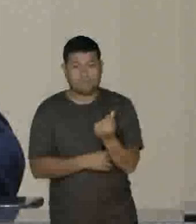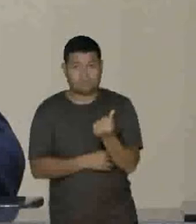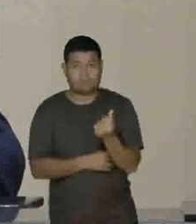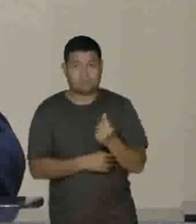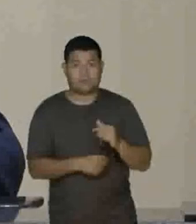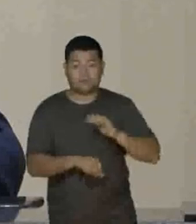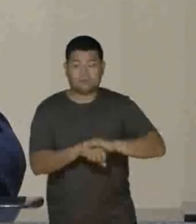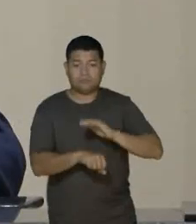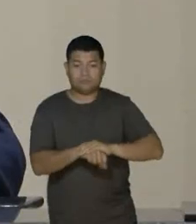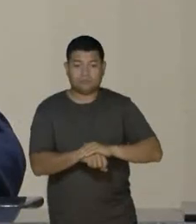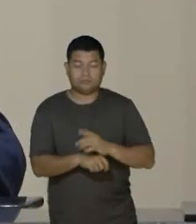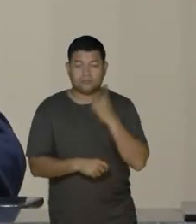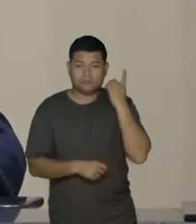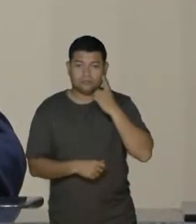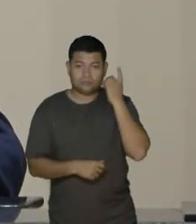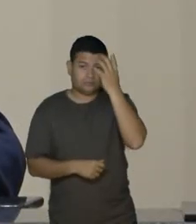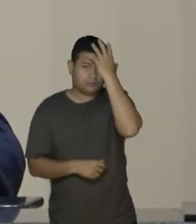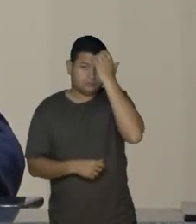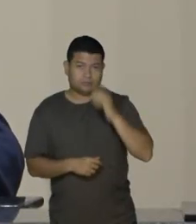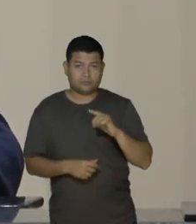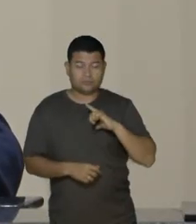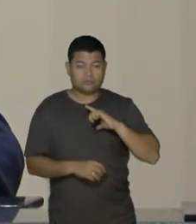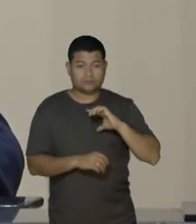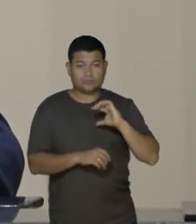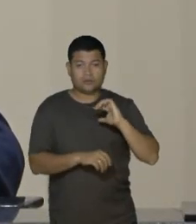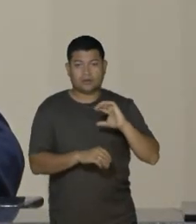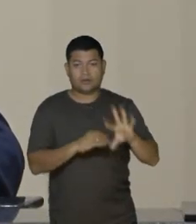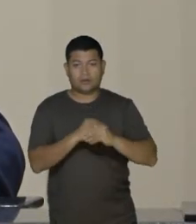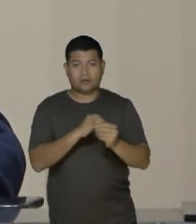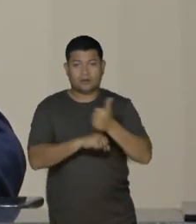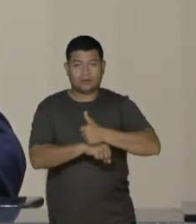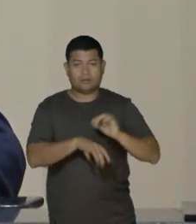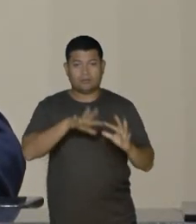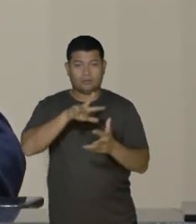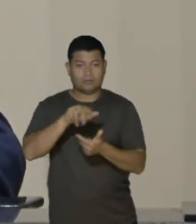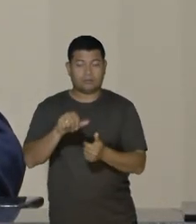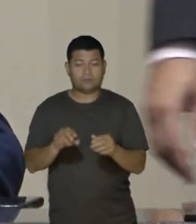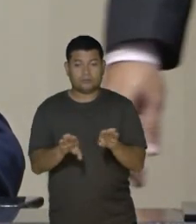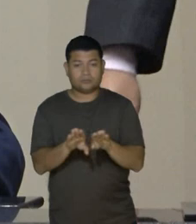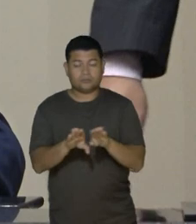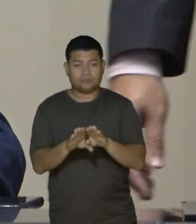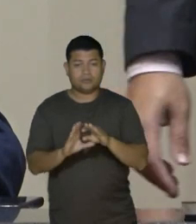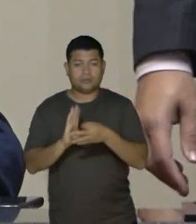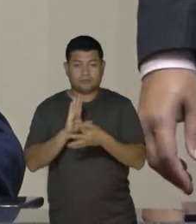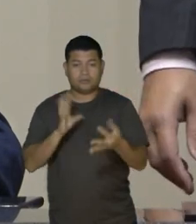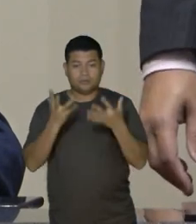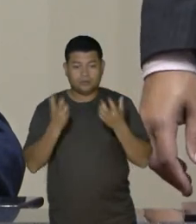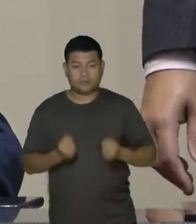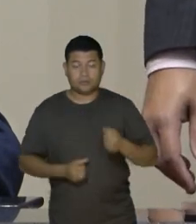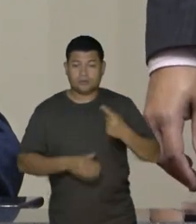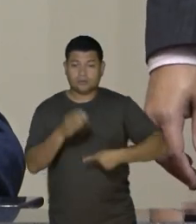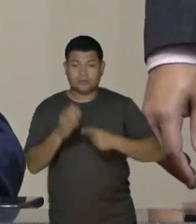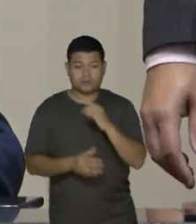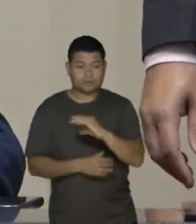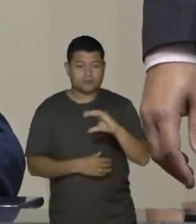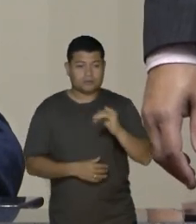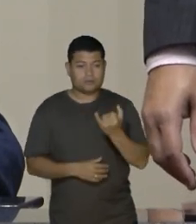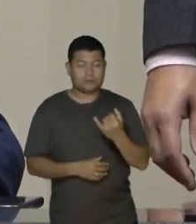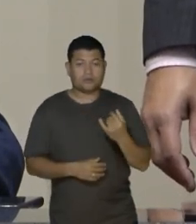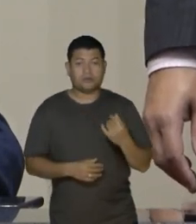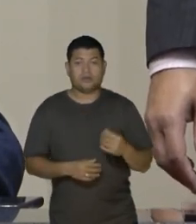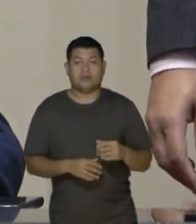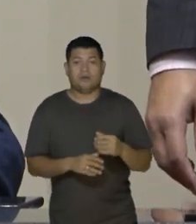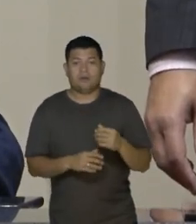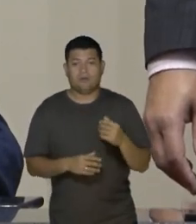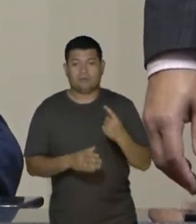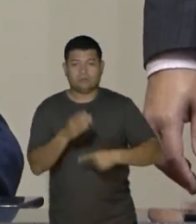dos Santos e tem a emenda substitutiva global e os pareceres favoráveis da CCJ e da Comissão de Transporte e